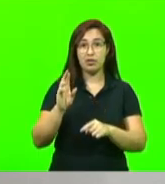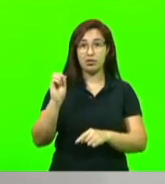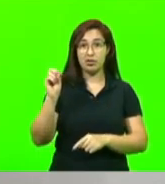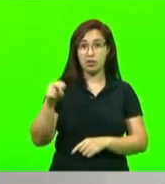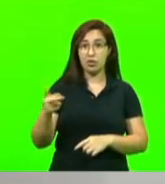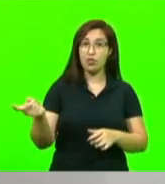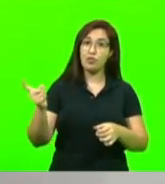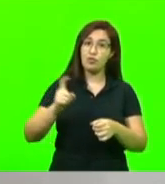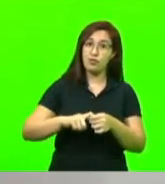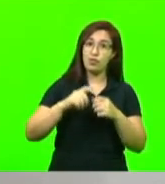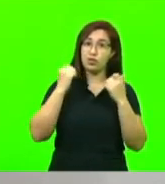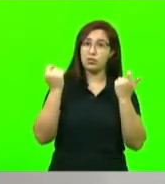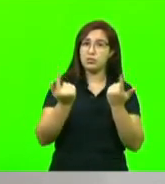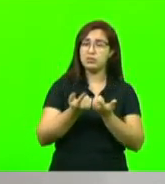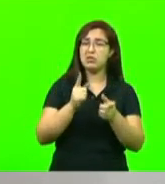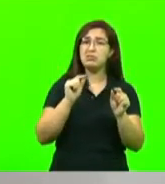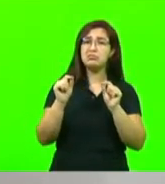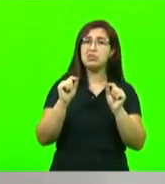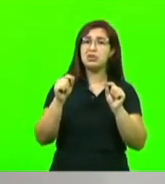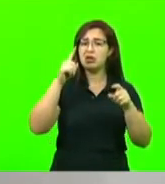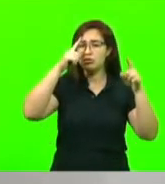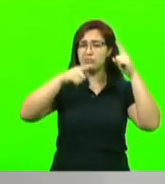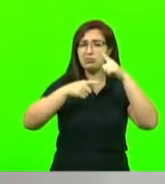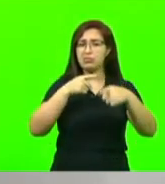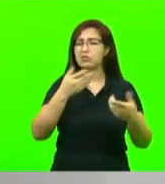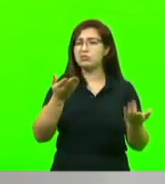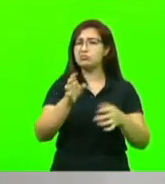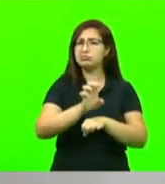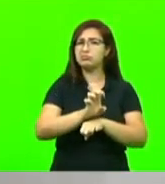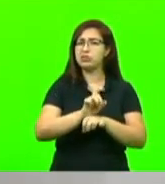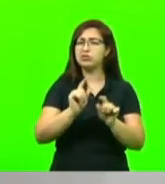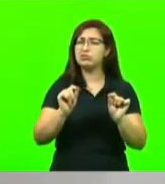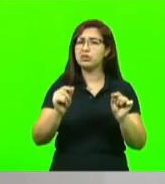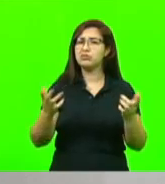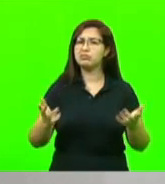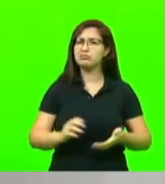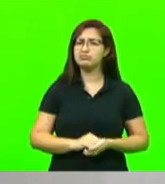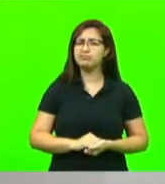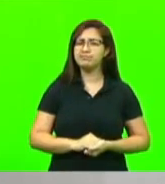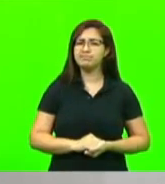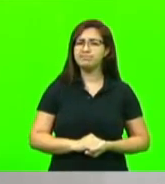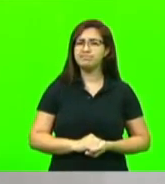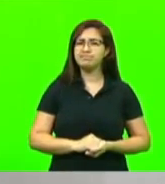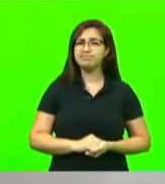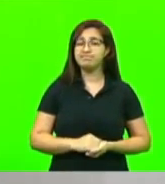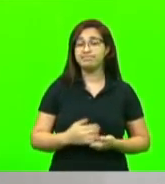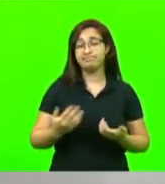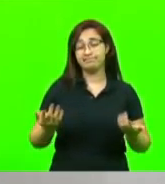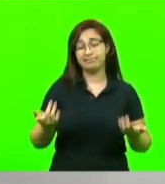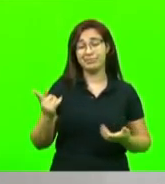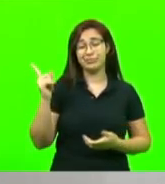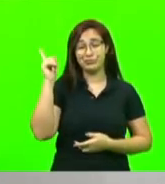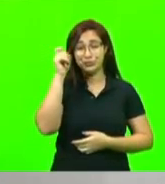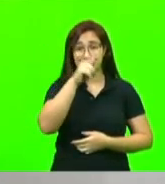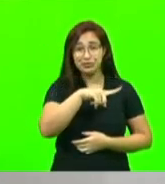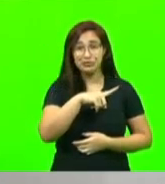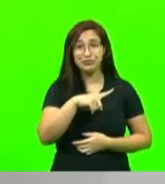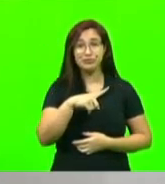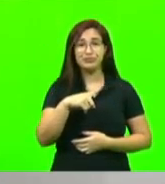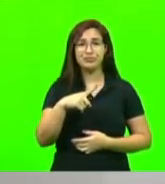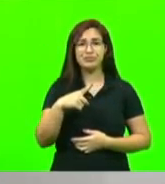Assembleia, quem é que vai governar o Estado? A situação extremamente difícil, né,